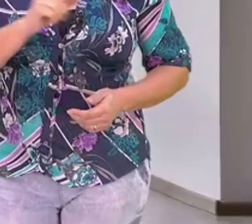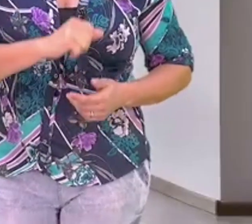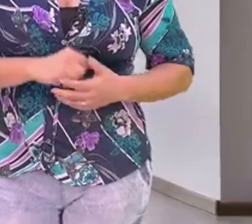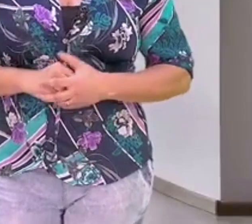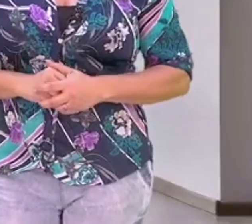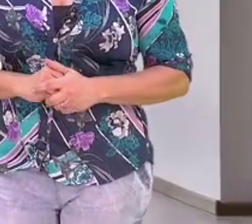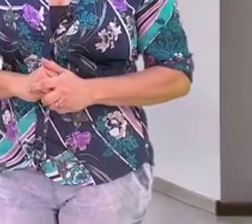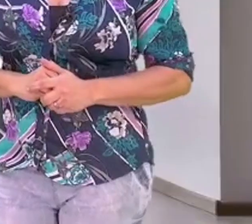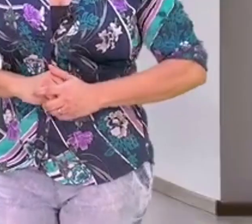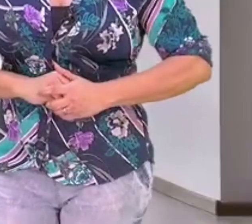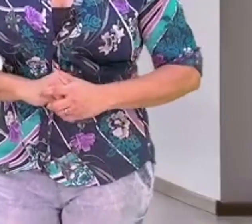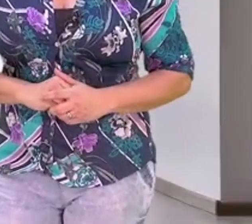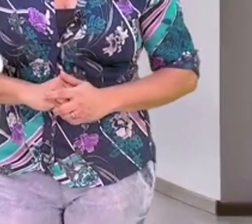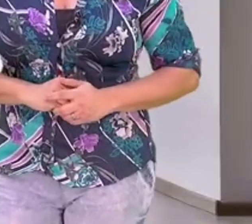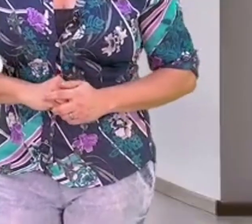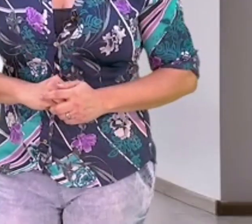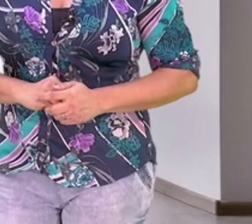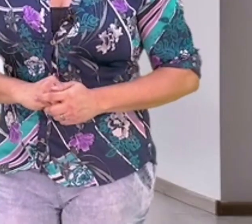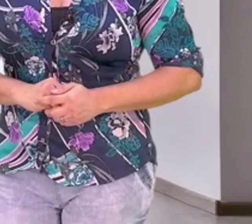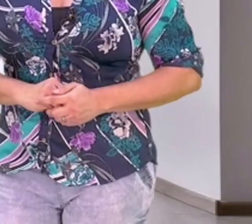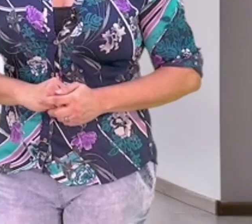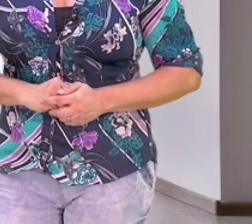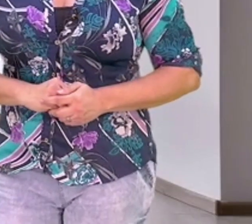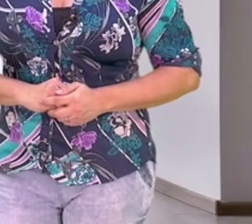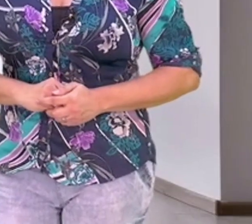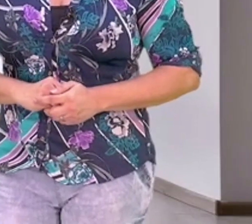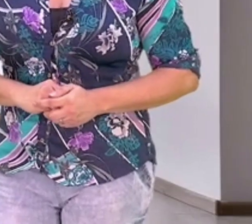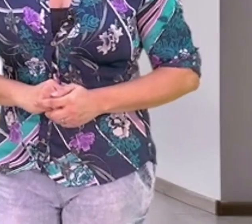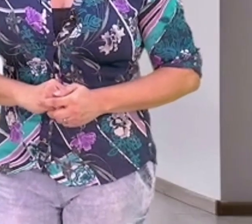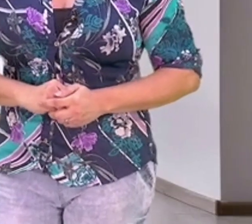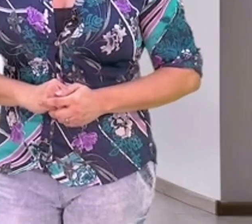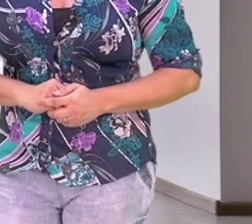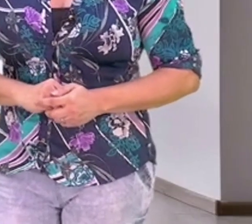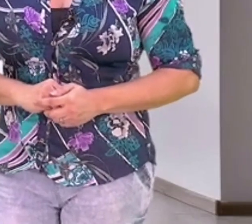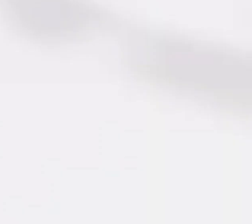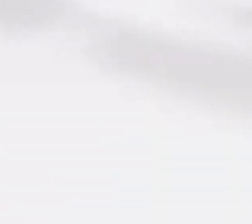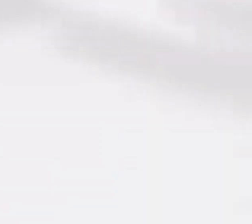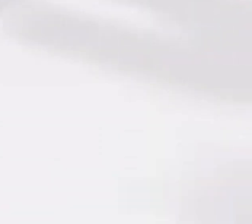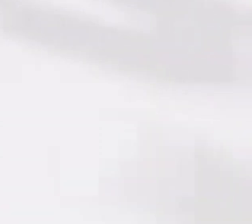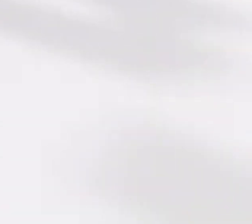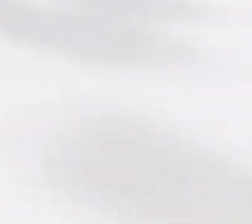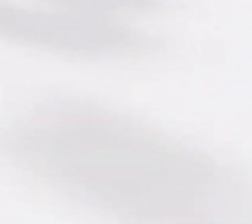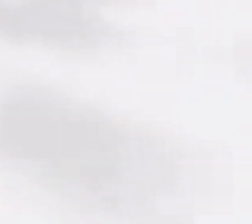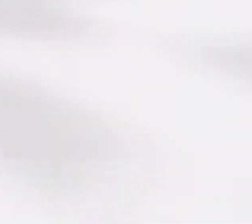Então presta atenção e fique com mais explicações em sala de aula.